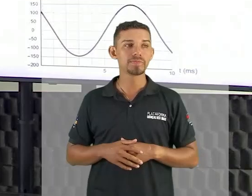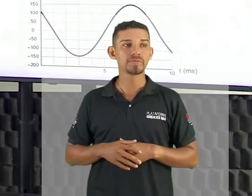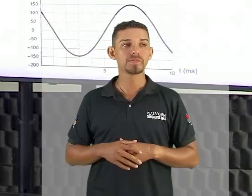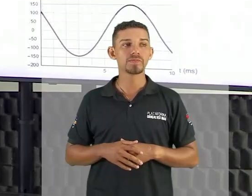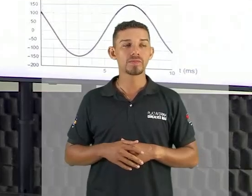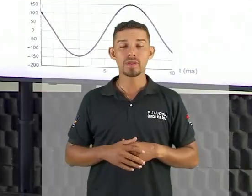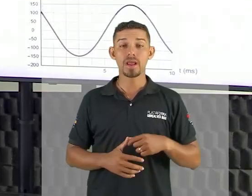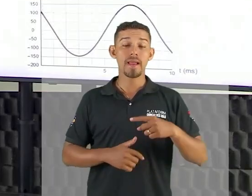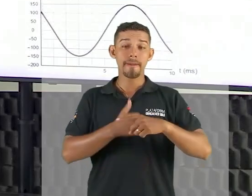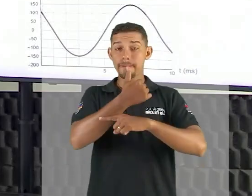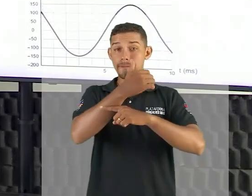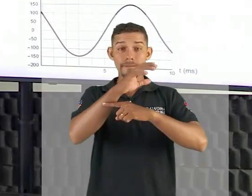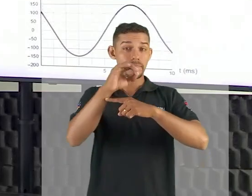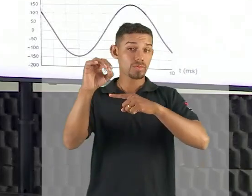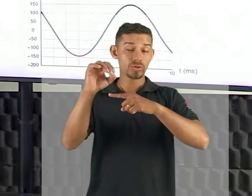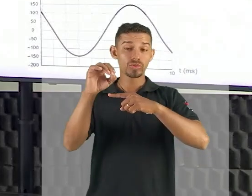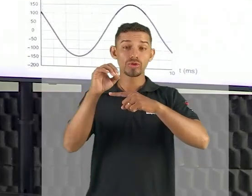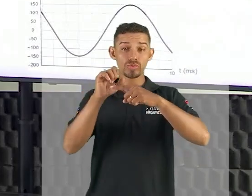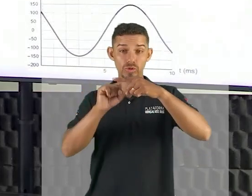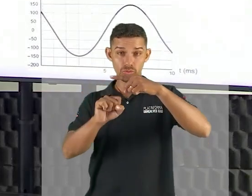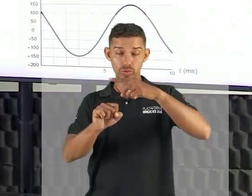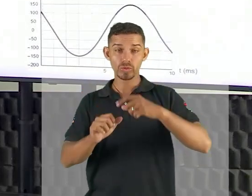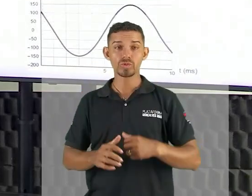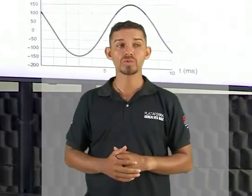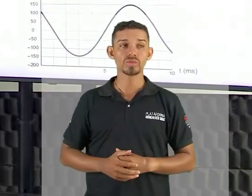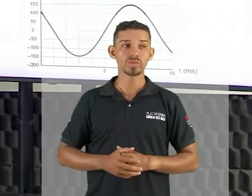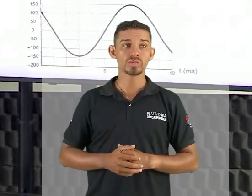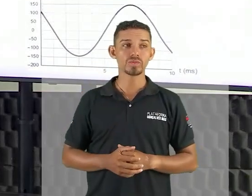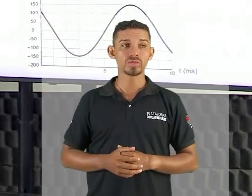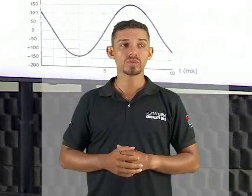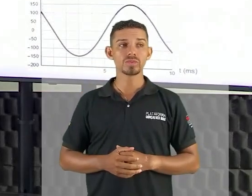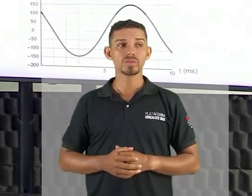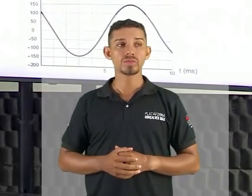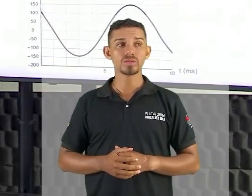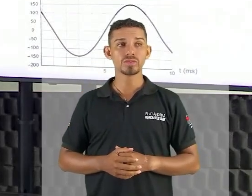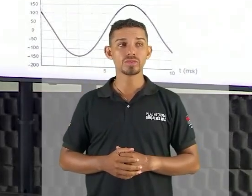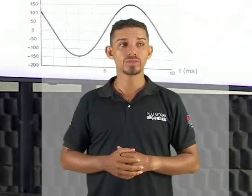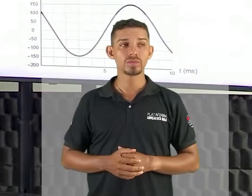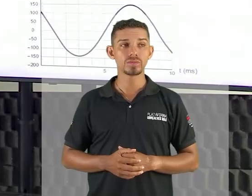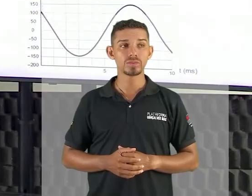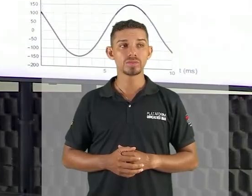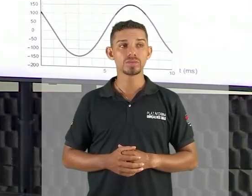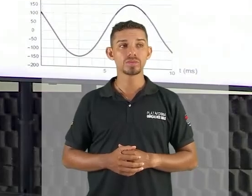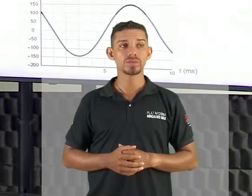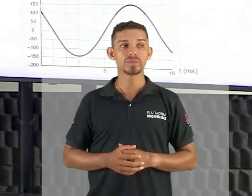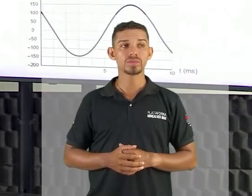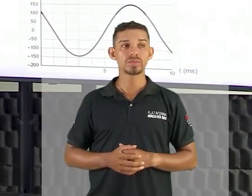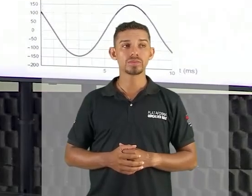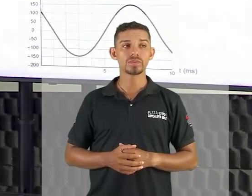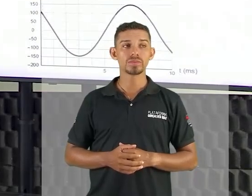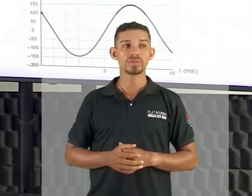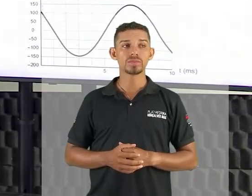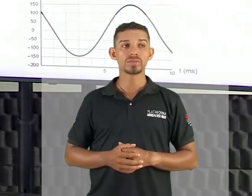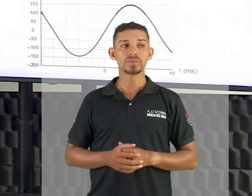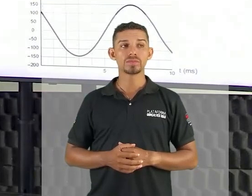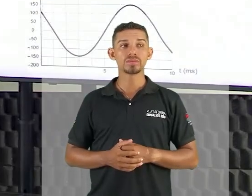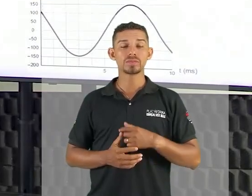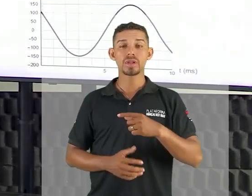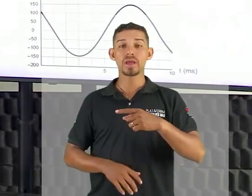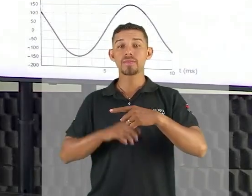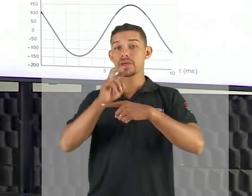1000 dividido por 8 que é o mesmo que 500 dividido